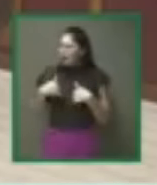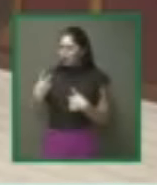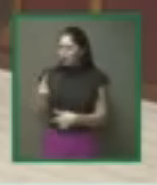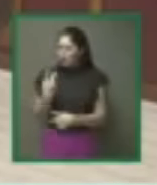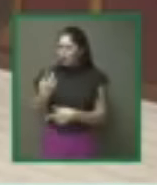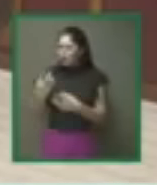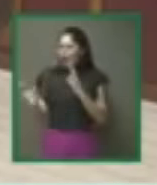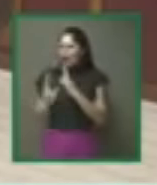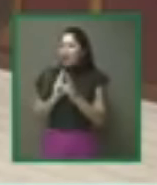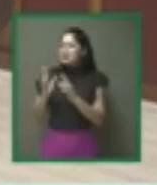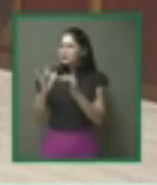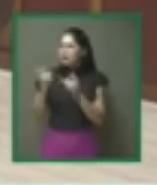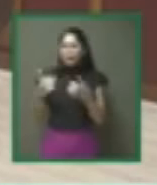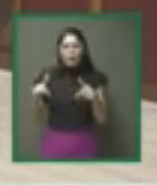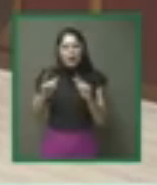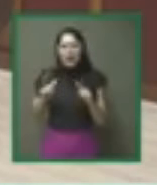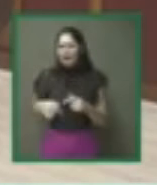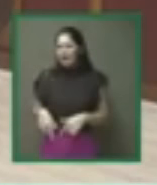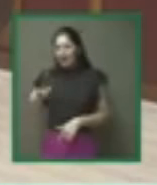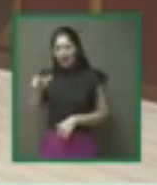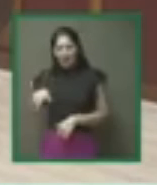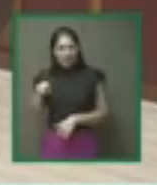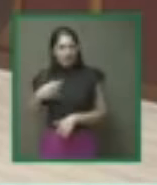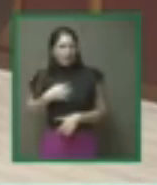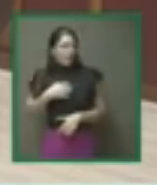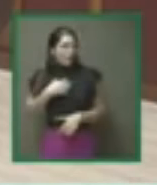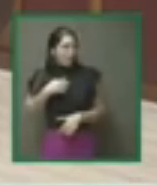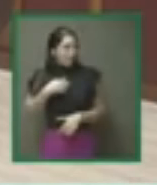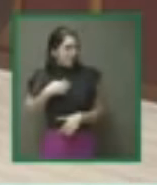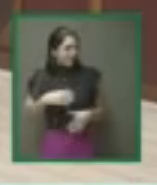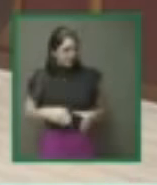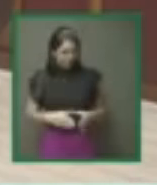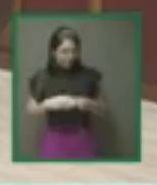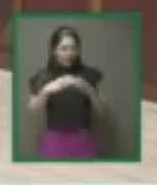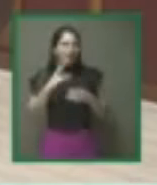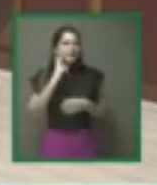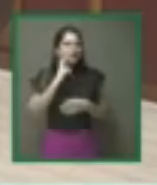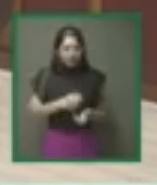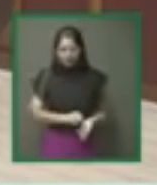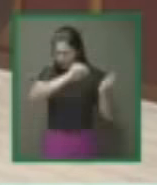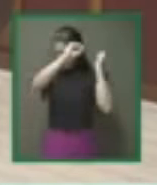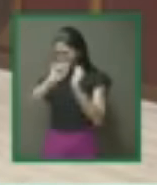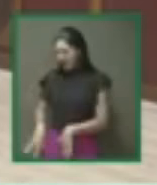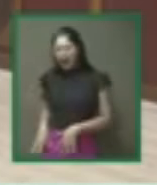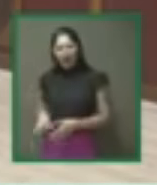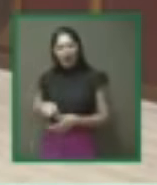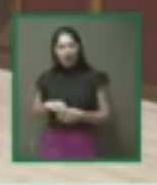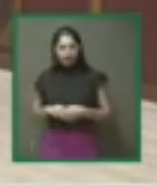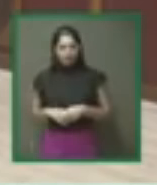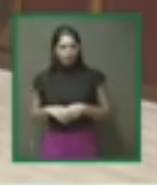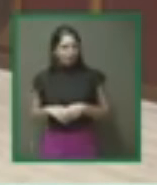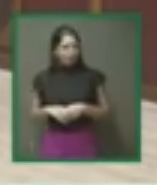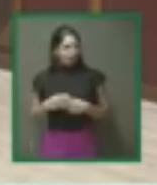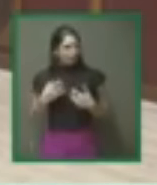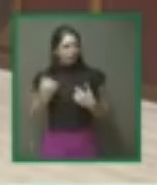de vinho que tinha dentro do carro, e aí ele não desceu do carro, ele foi, só desceu do carro quando a gente chegou